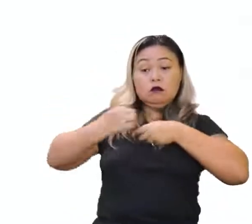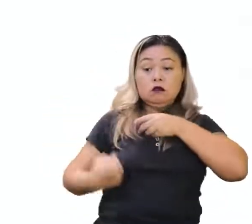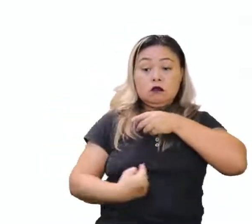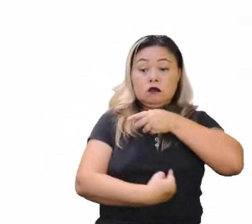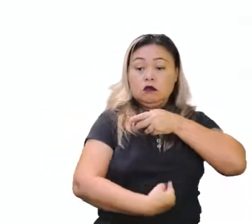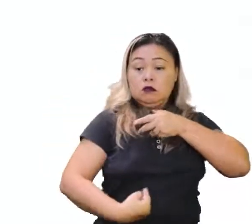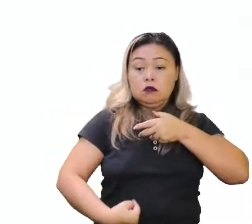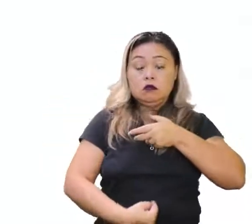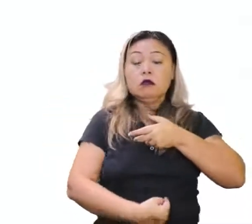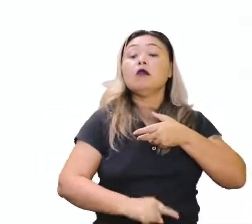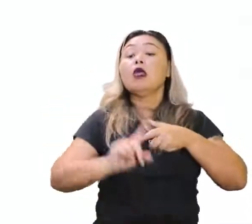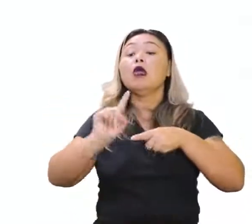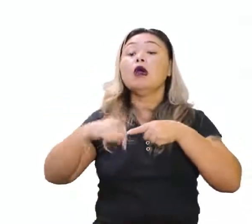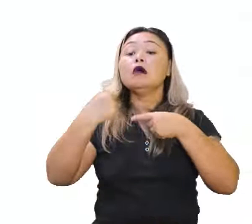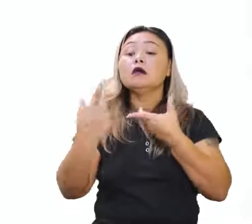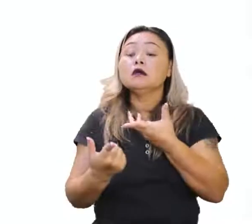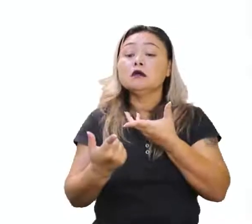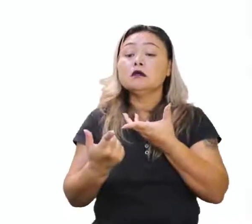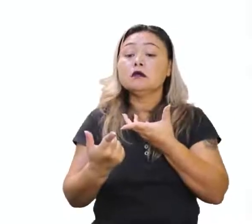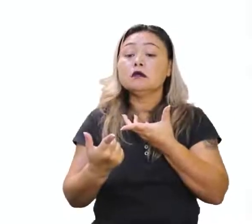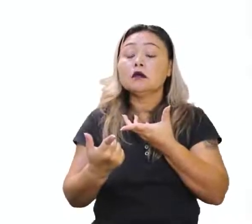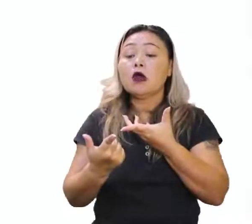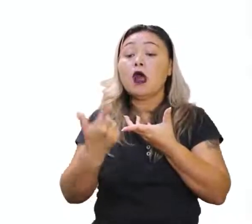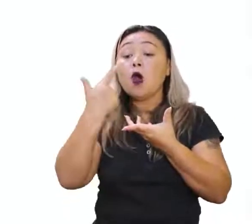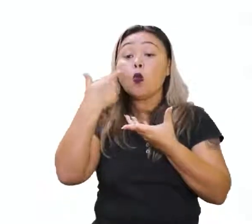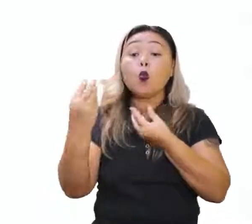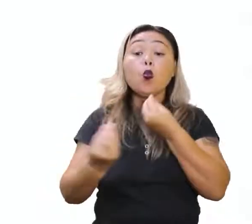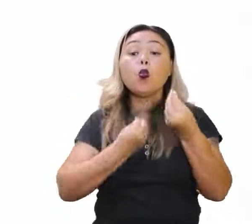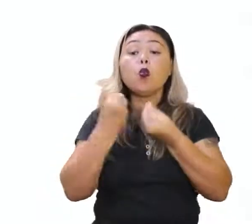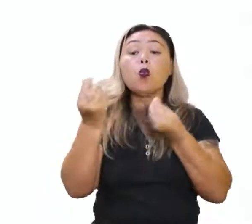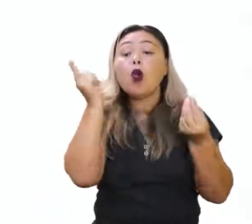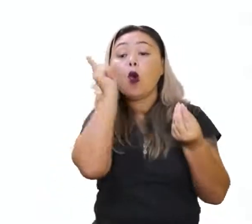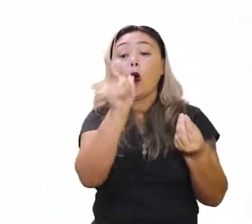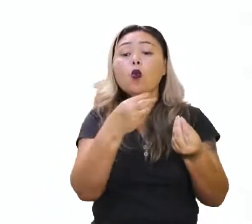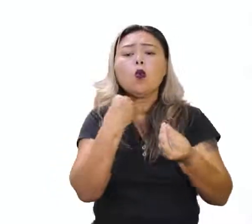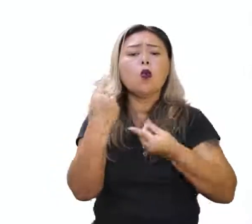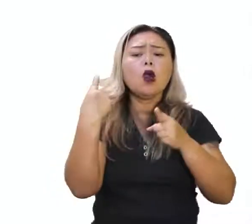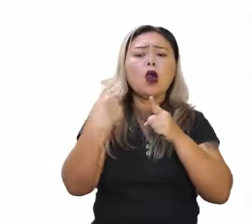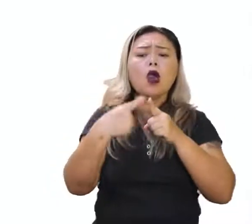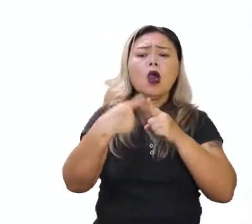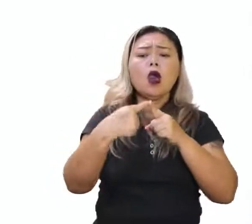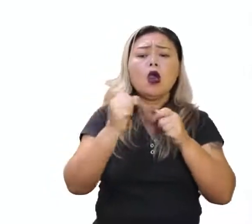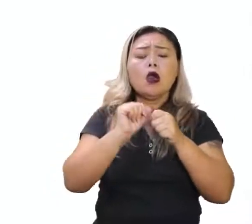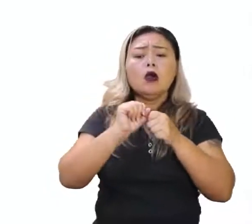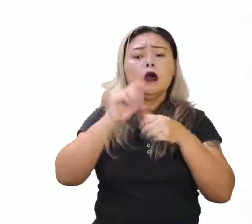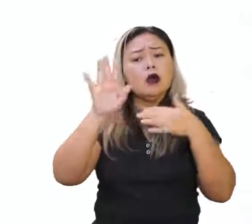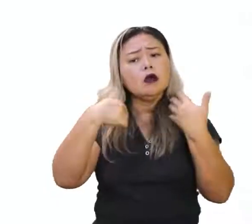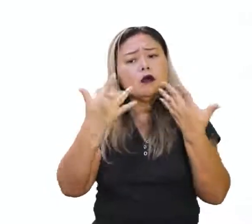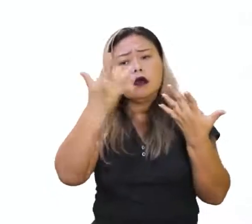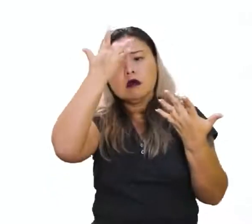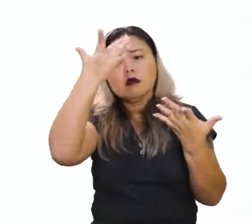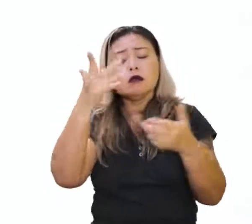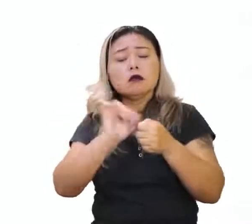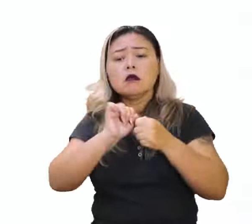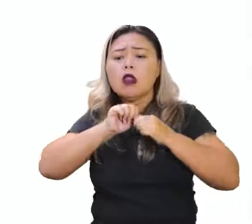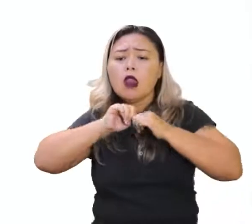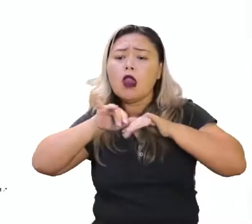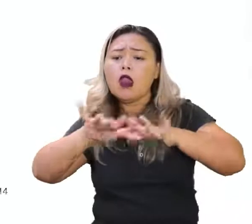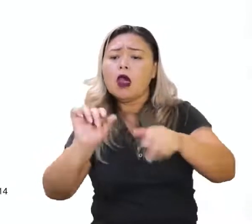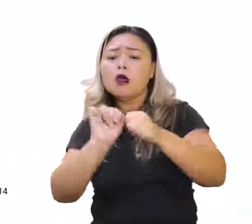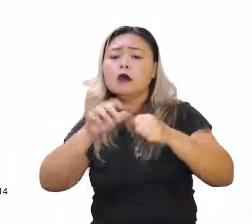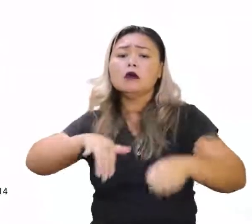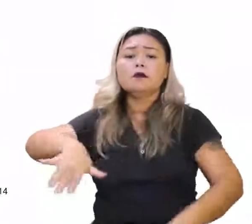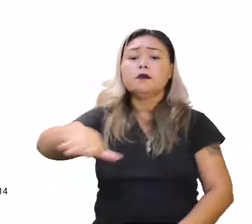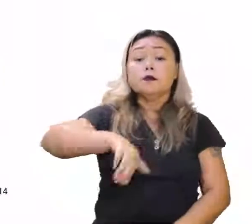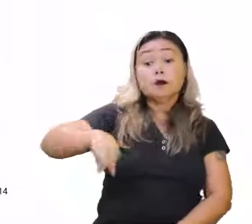endoparasitas, nós vamos aí, então, ver como eles conseguem, né? Porque eles podem, e é uma coisa que é fácil de proliferação dentro do